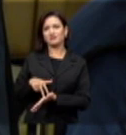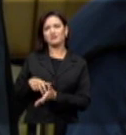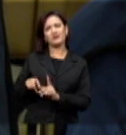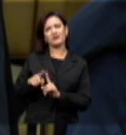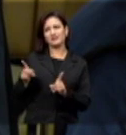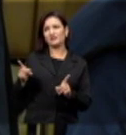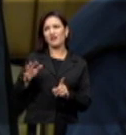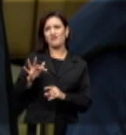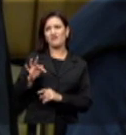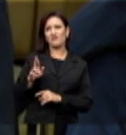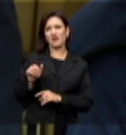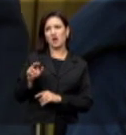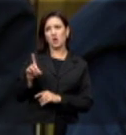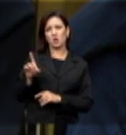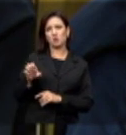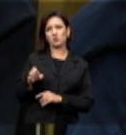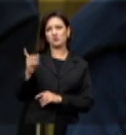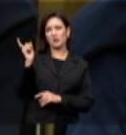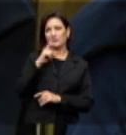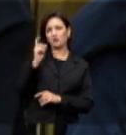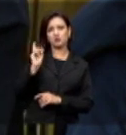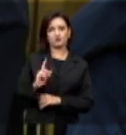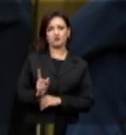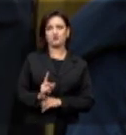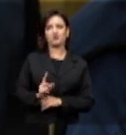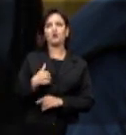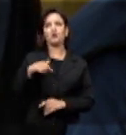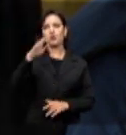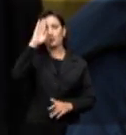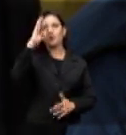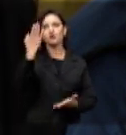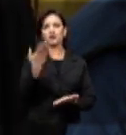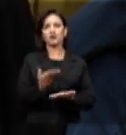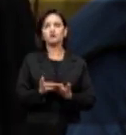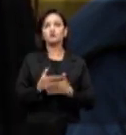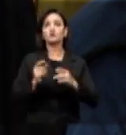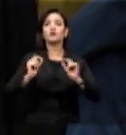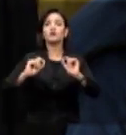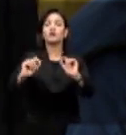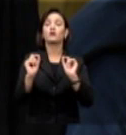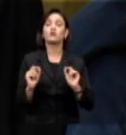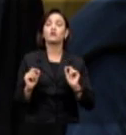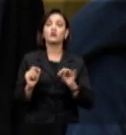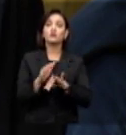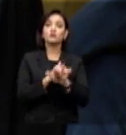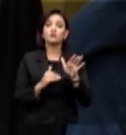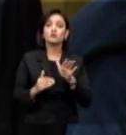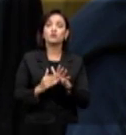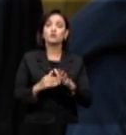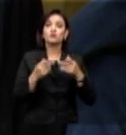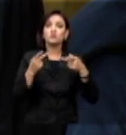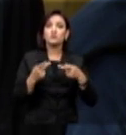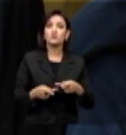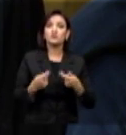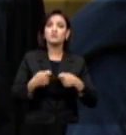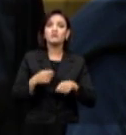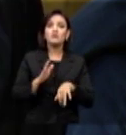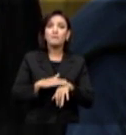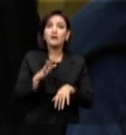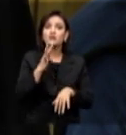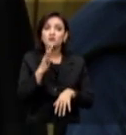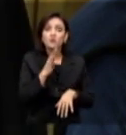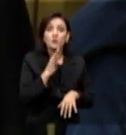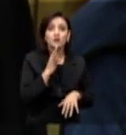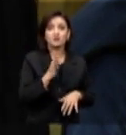fraude. Eu prefiro acreditar que é o desconhecimento de todos os projetos que estão sendo feitos e